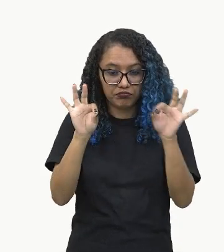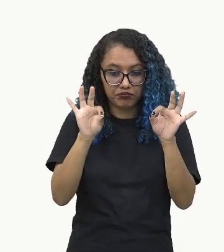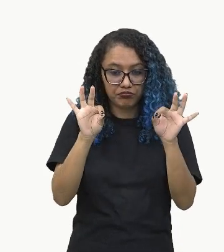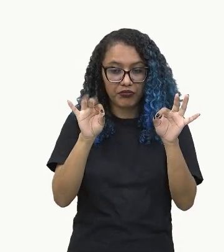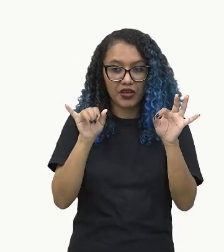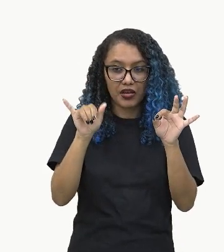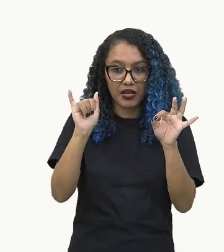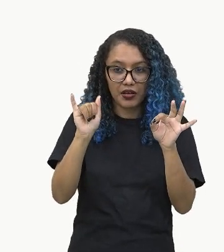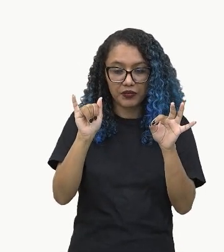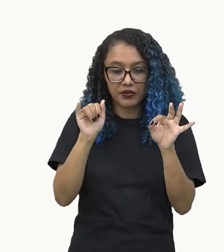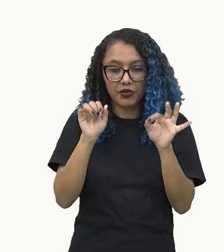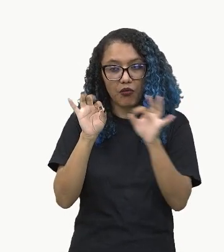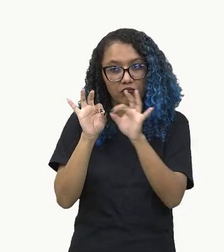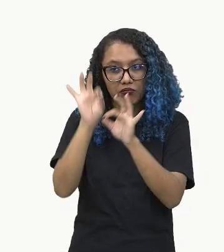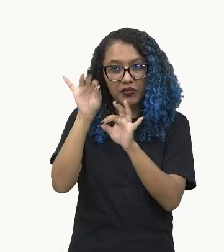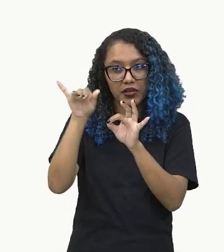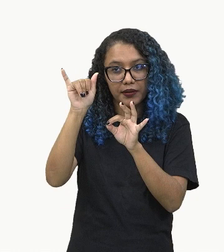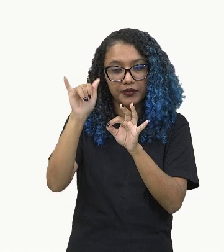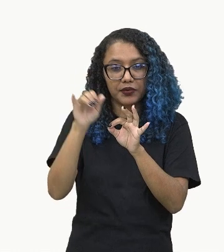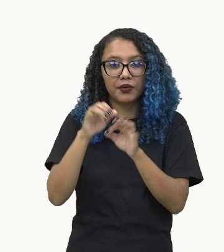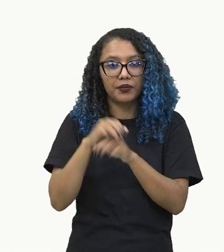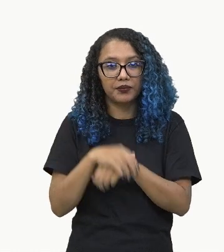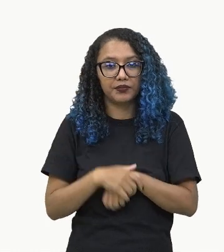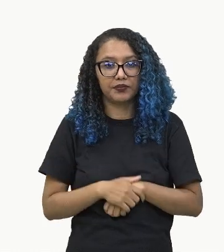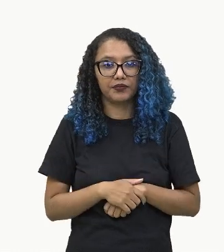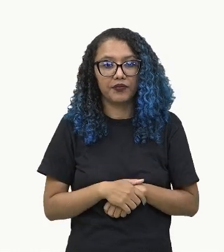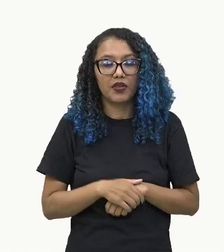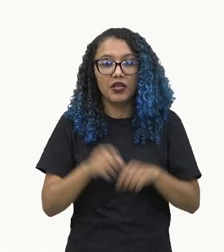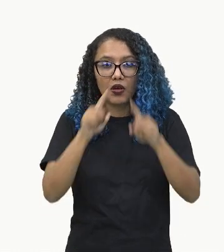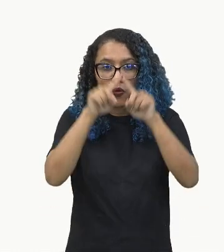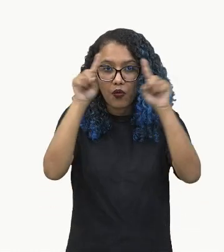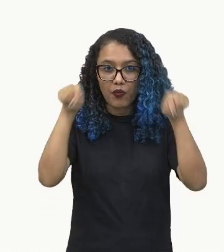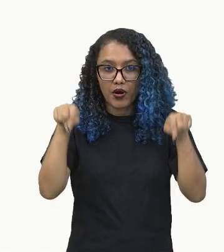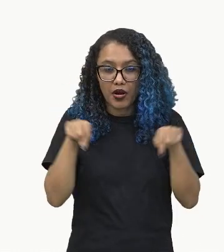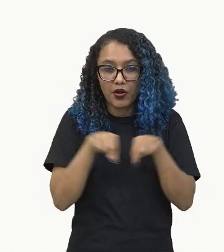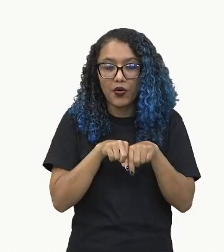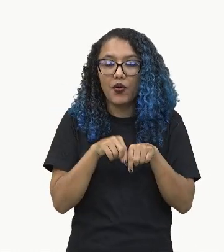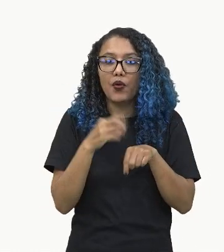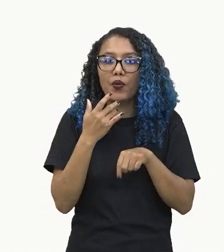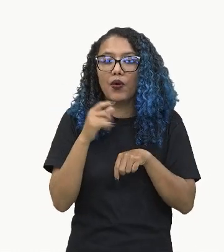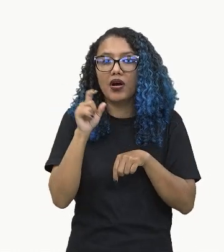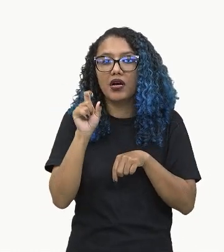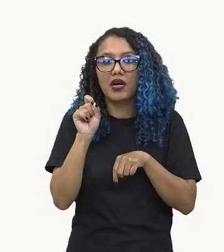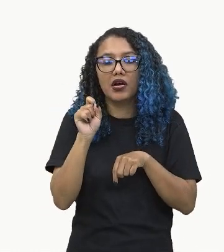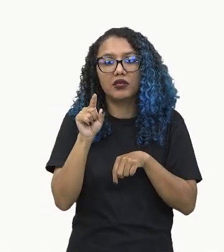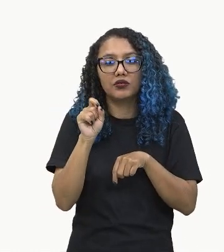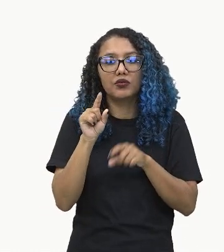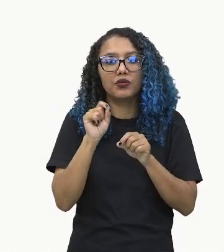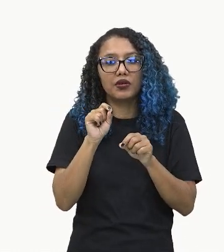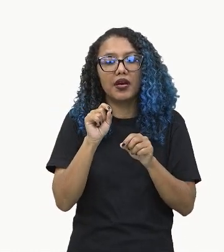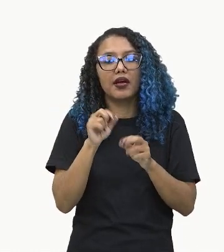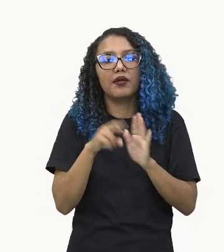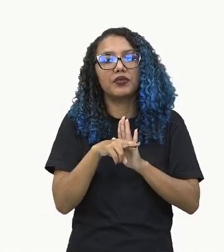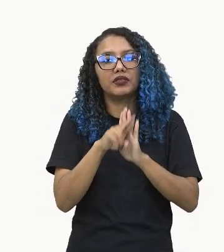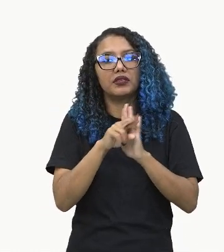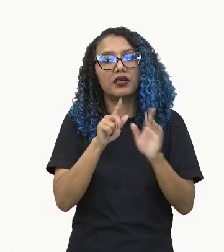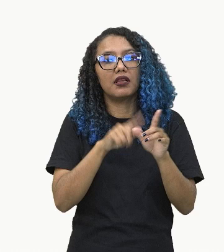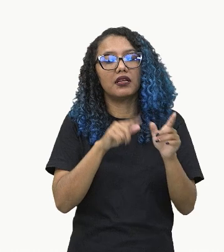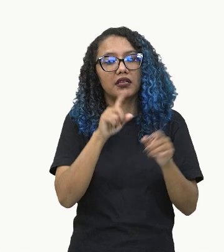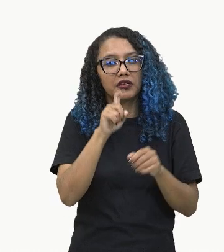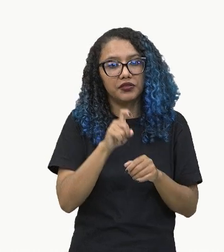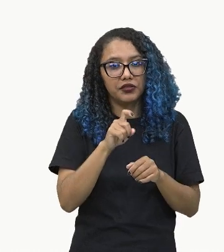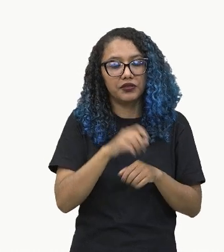o quadrado maior que eu fiz de azul é o x. A área dele, x ao